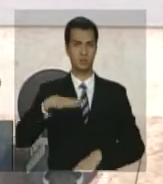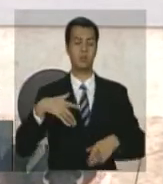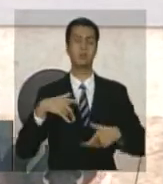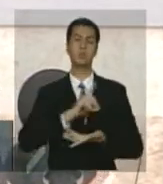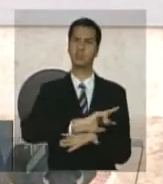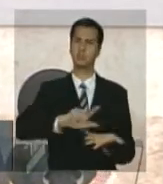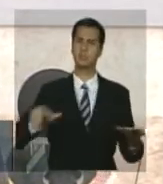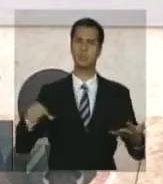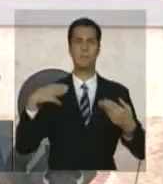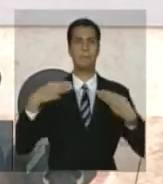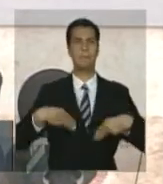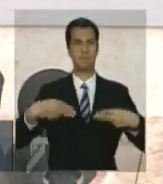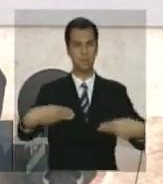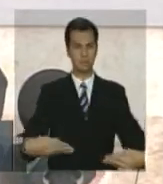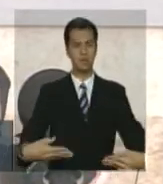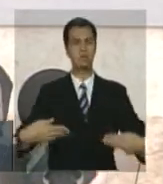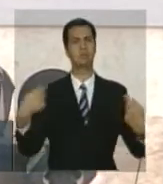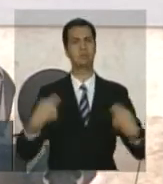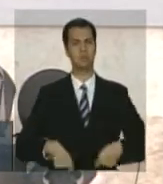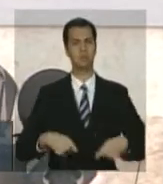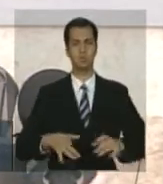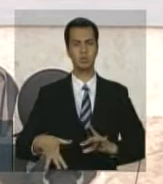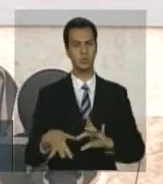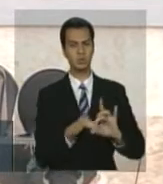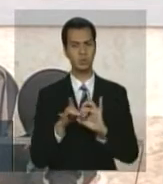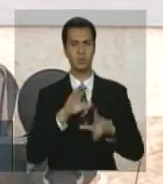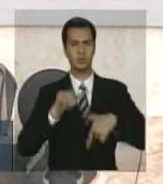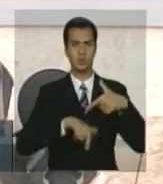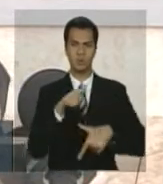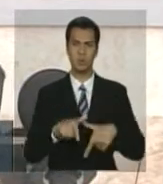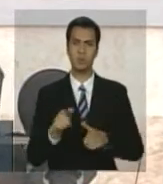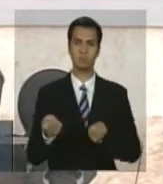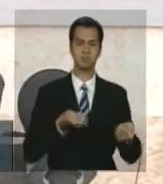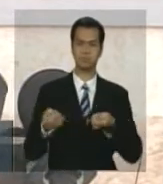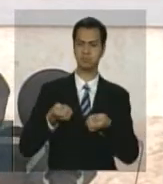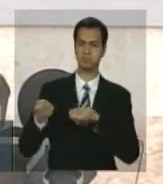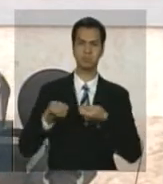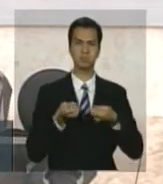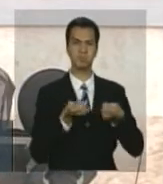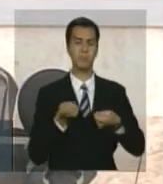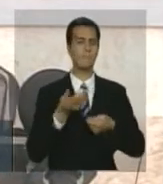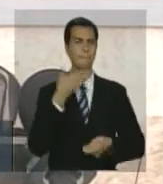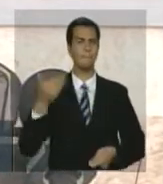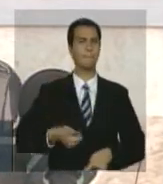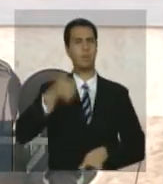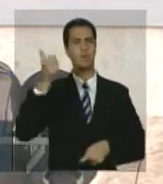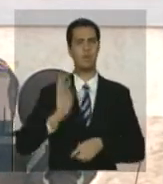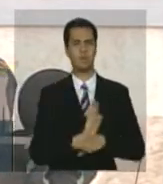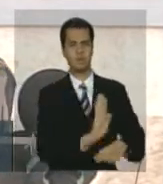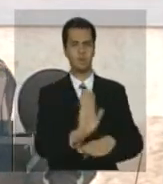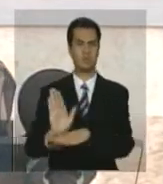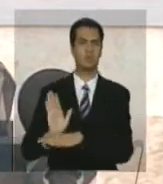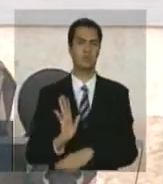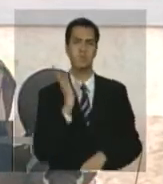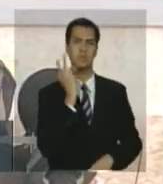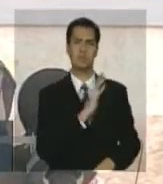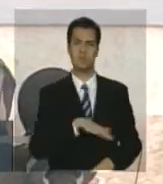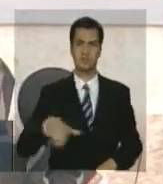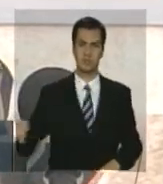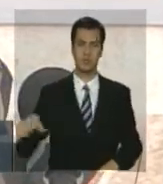outros ministérios, para que a gente consiga coordenar melhor as ações, chegue nas crianças, melhore a situação de